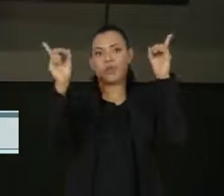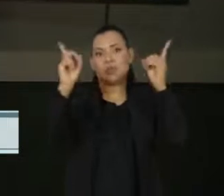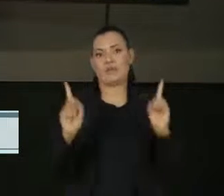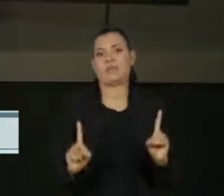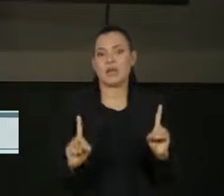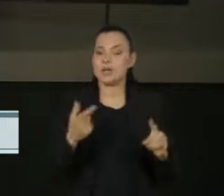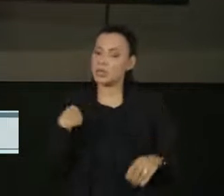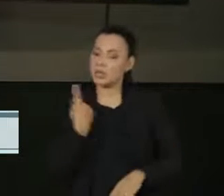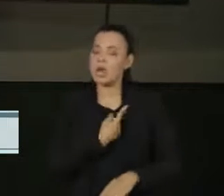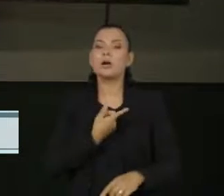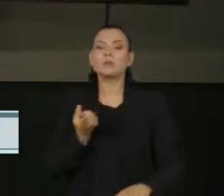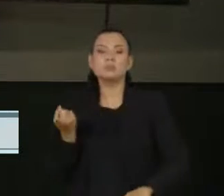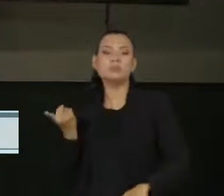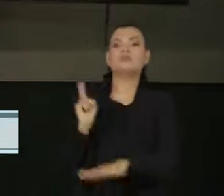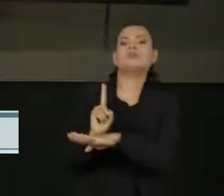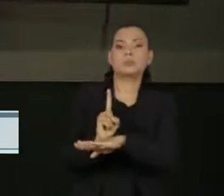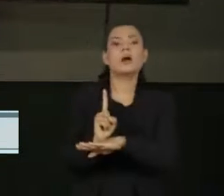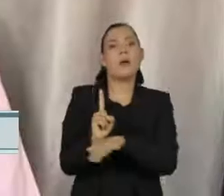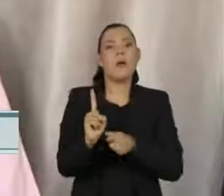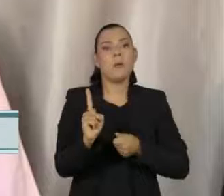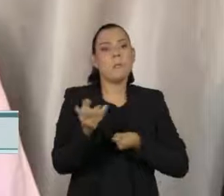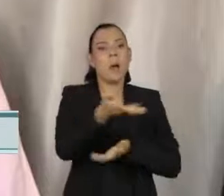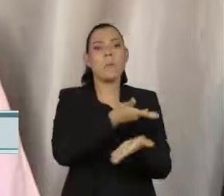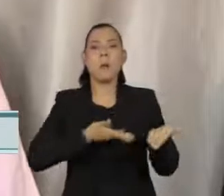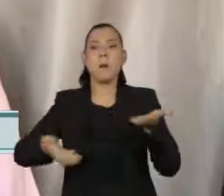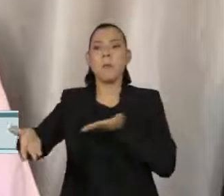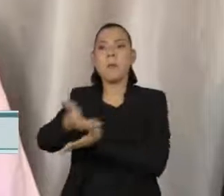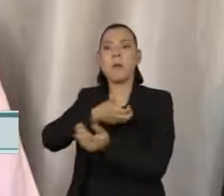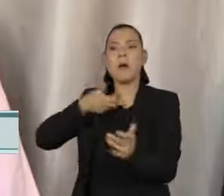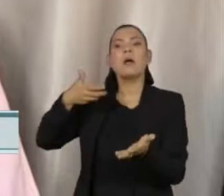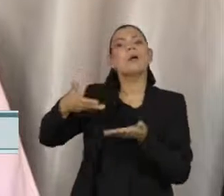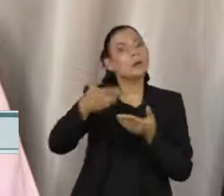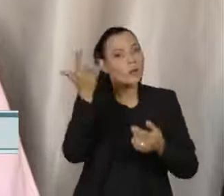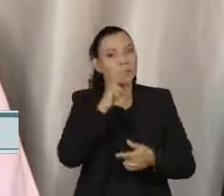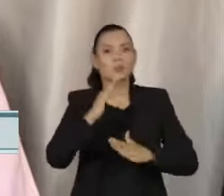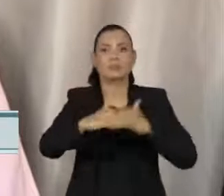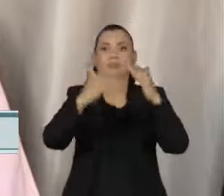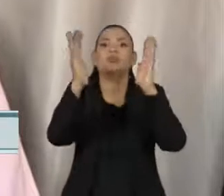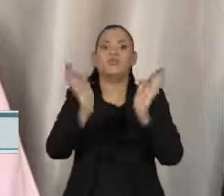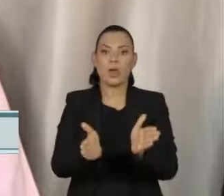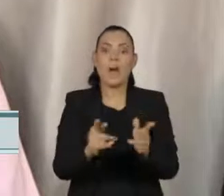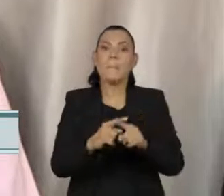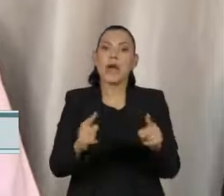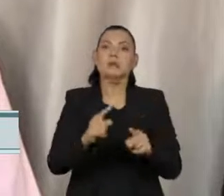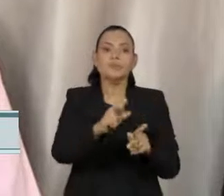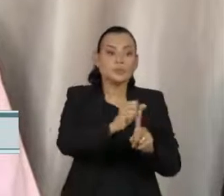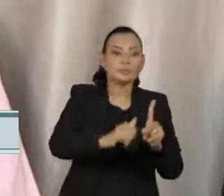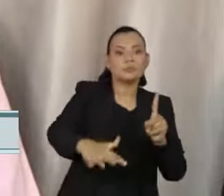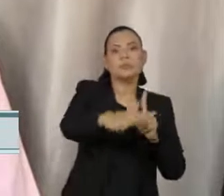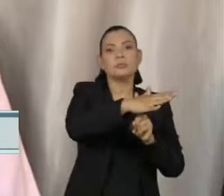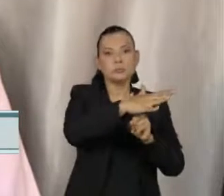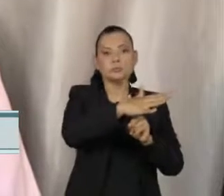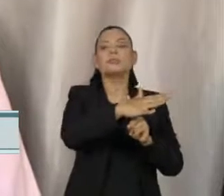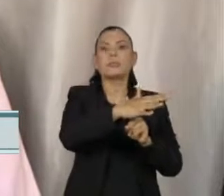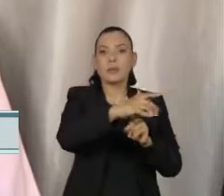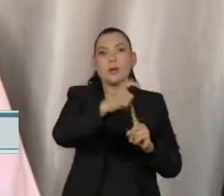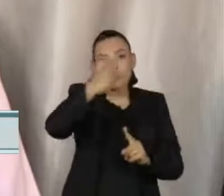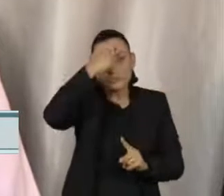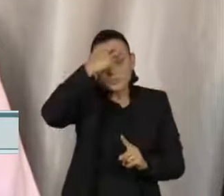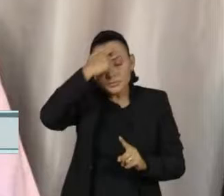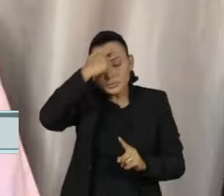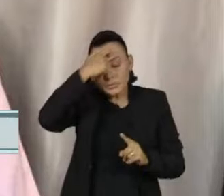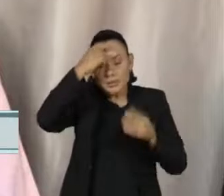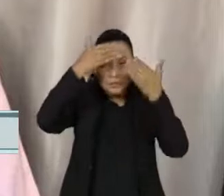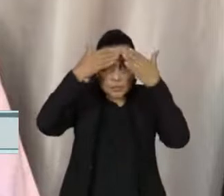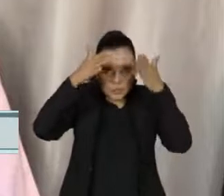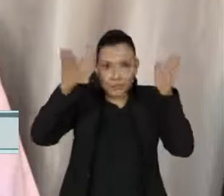por nós mesmos, nós avançamos muito. Hoje, o olhar da sociedade em relação à pessoa com deficiência tem mudado. Uma data